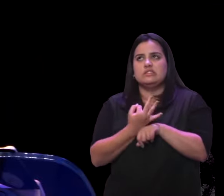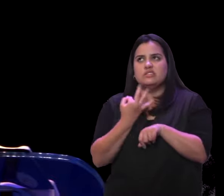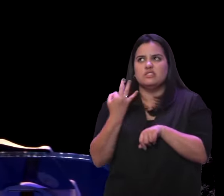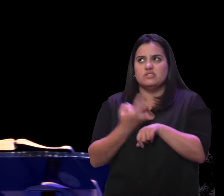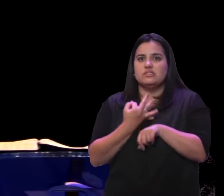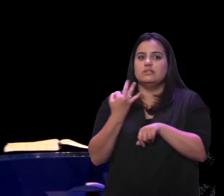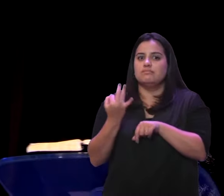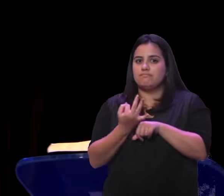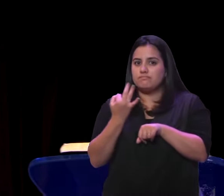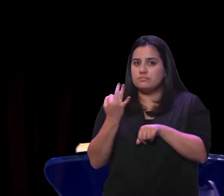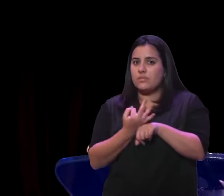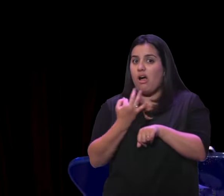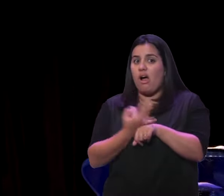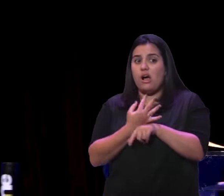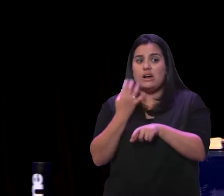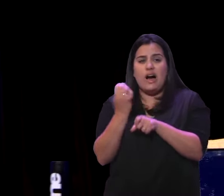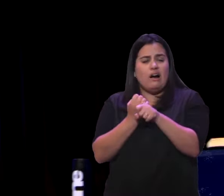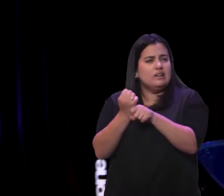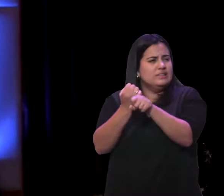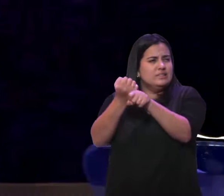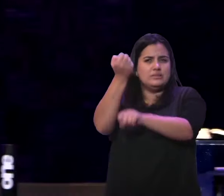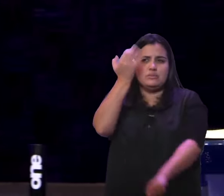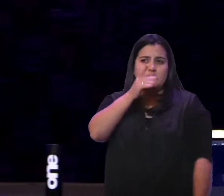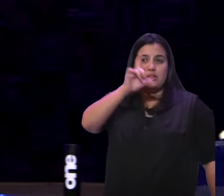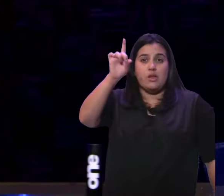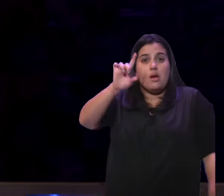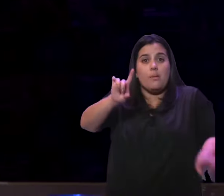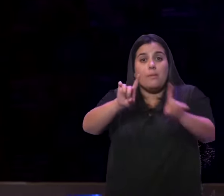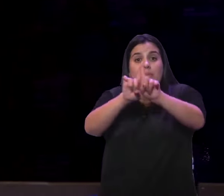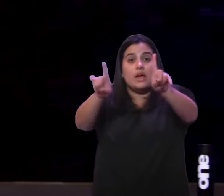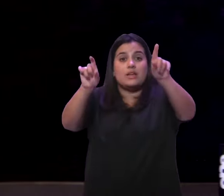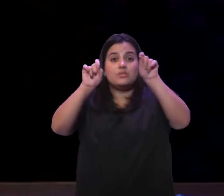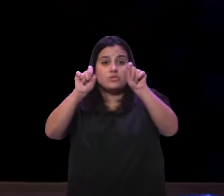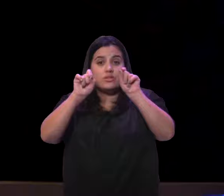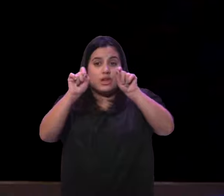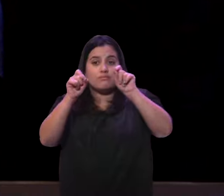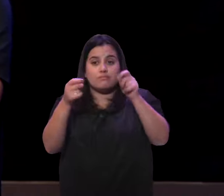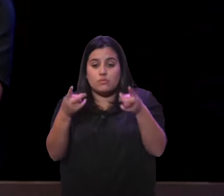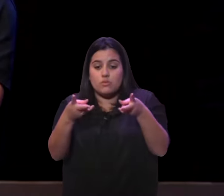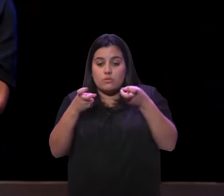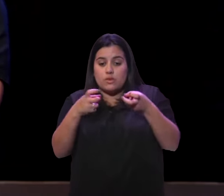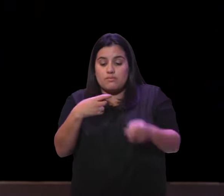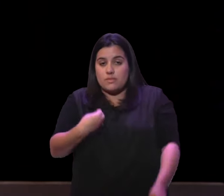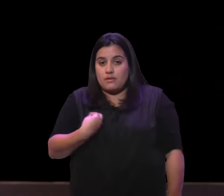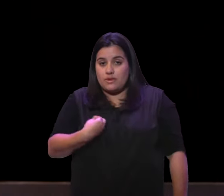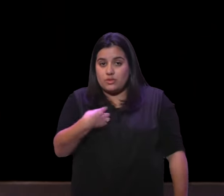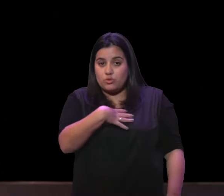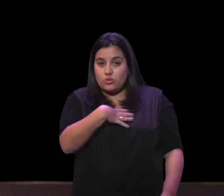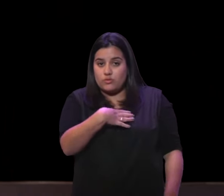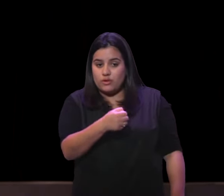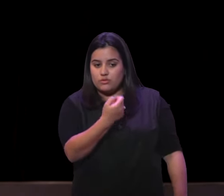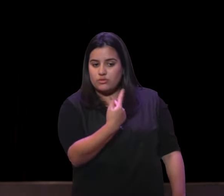de Deus, mas ela começou a ver na vida dos filhos dela o que Jesus estava